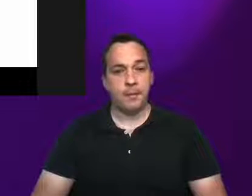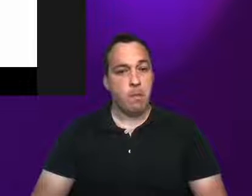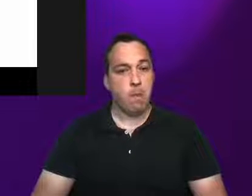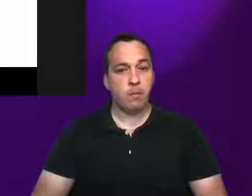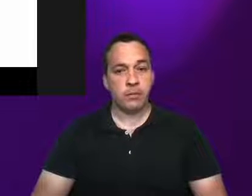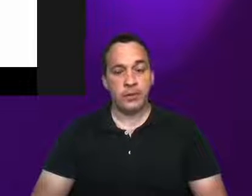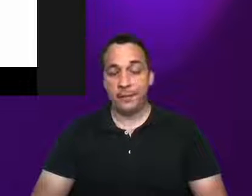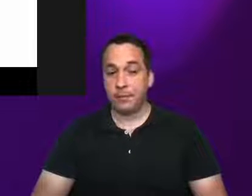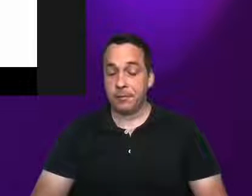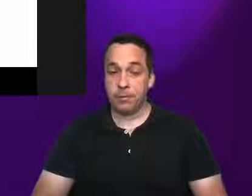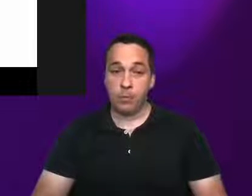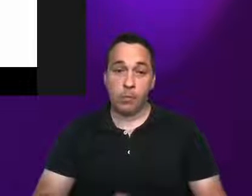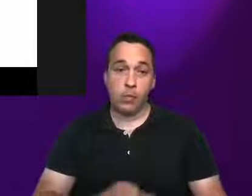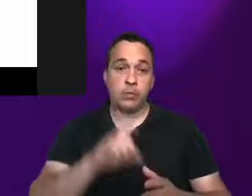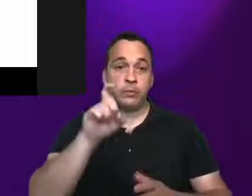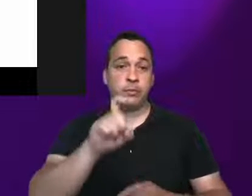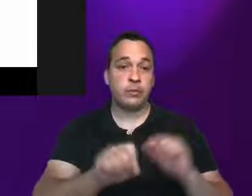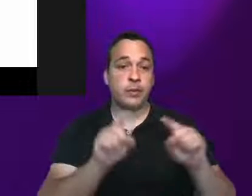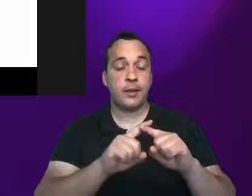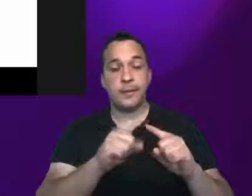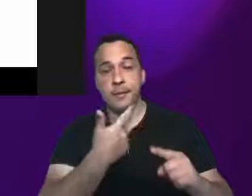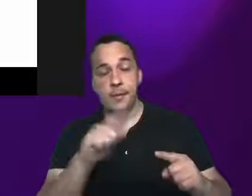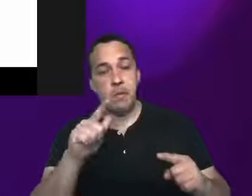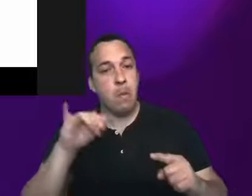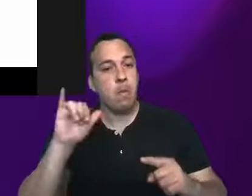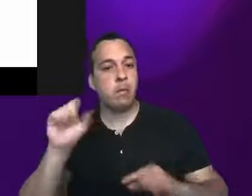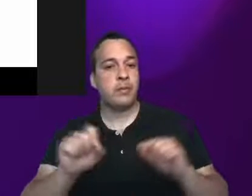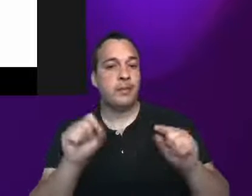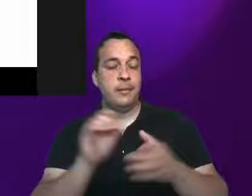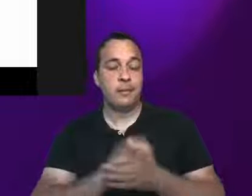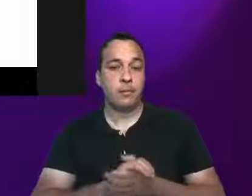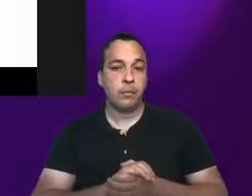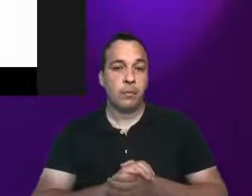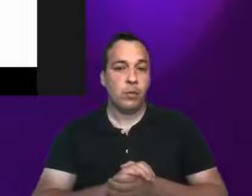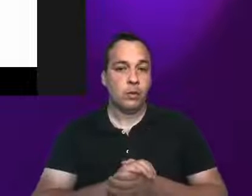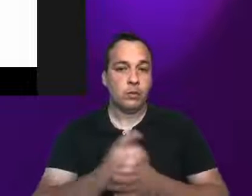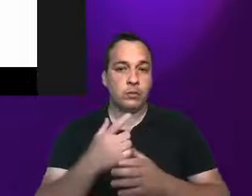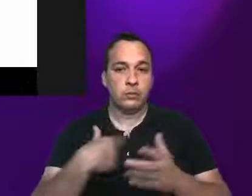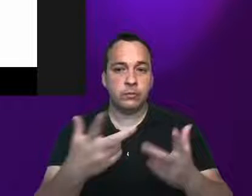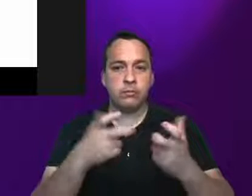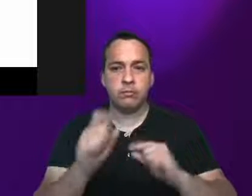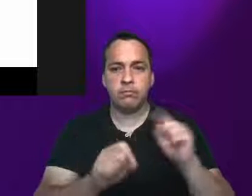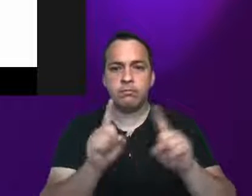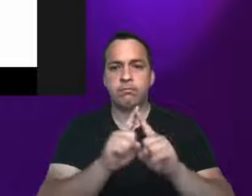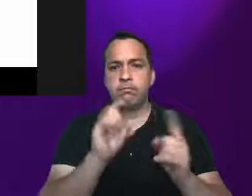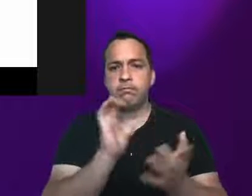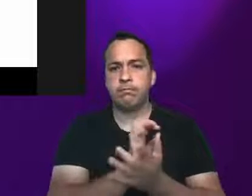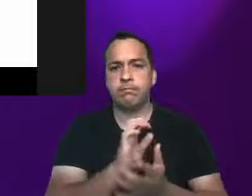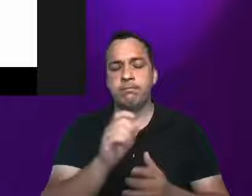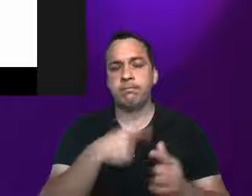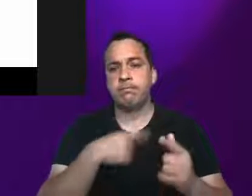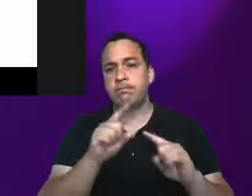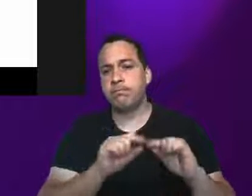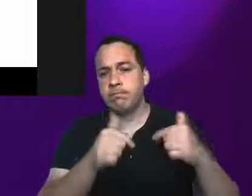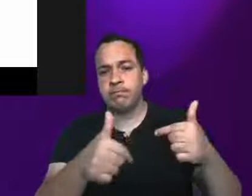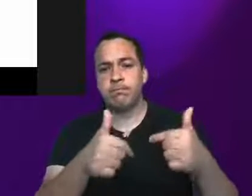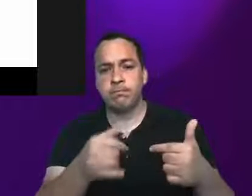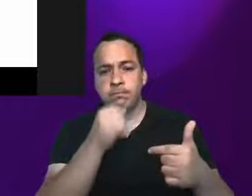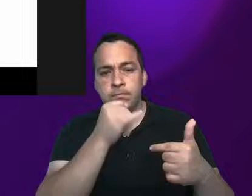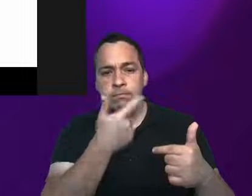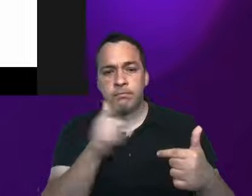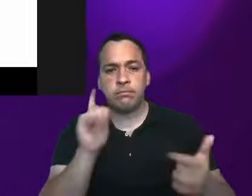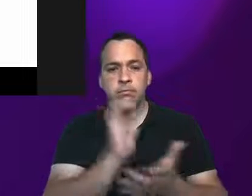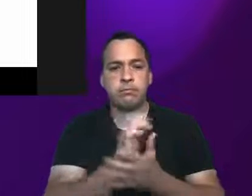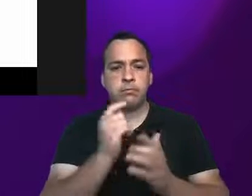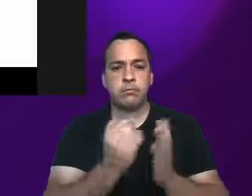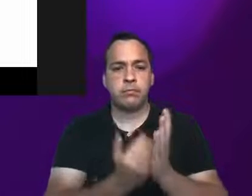tem o tempo em dias e no eixo Y o volume urinário, a gente observa que os pacientes do grupo da intervenção urinaram mais do que os